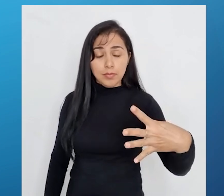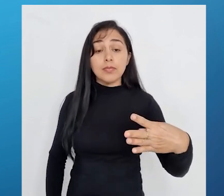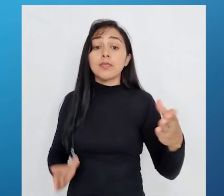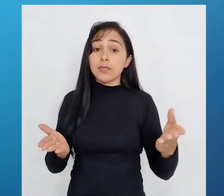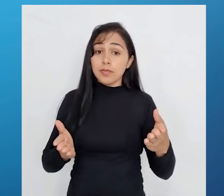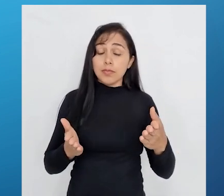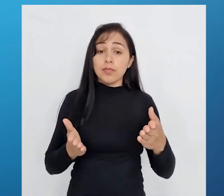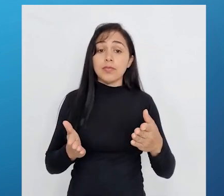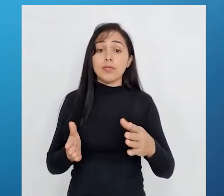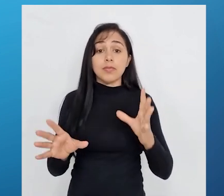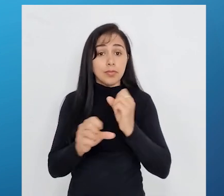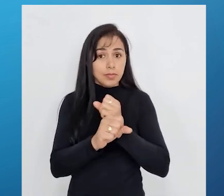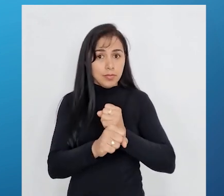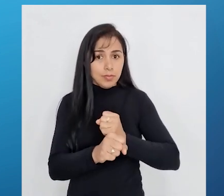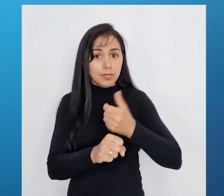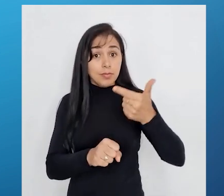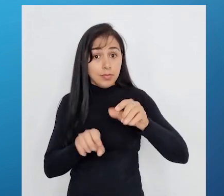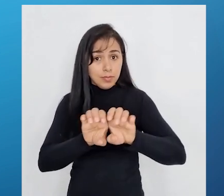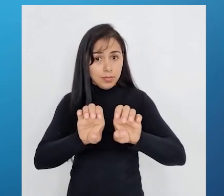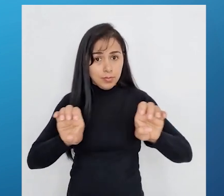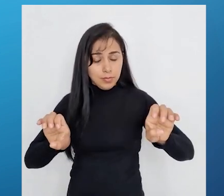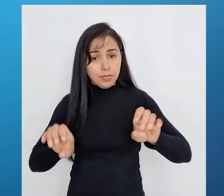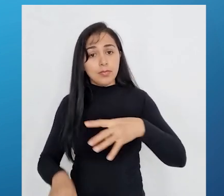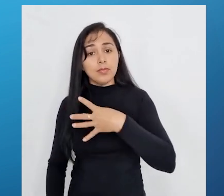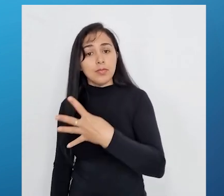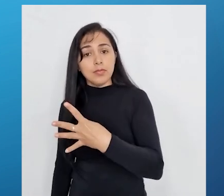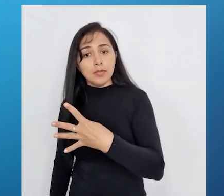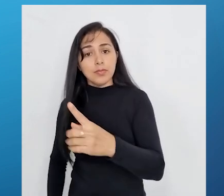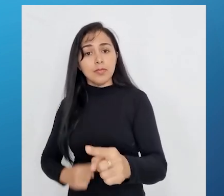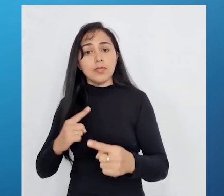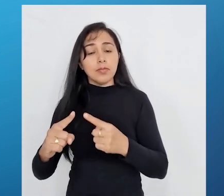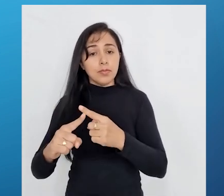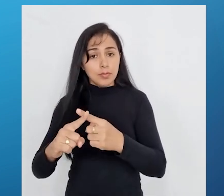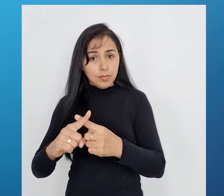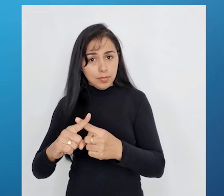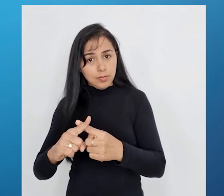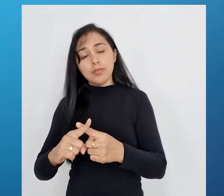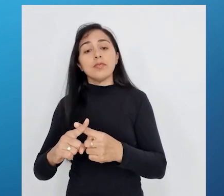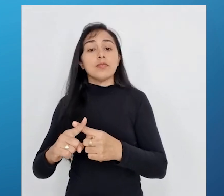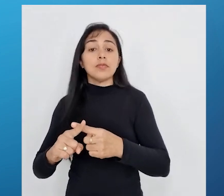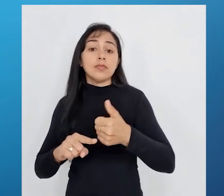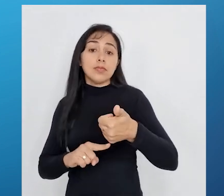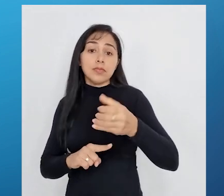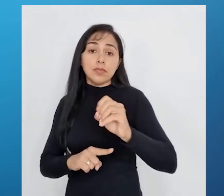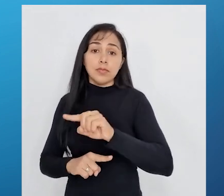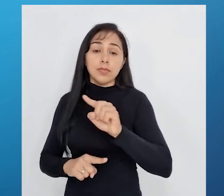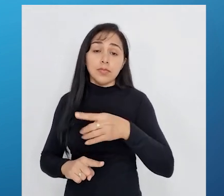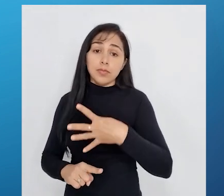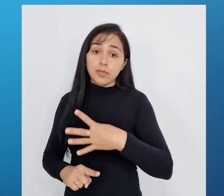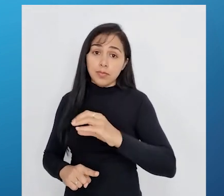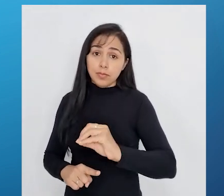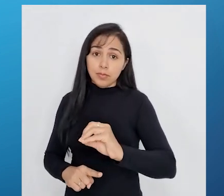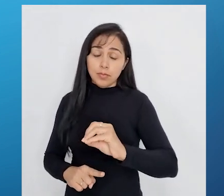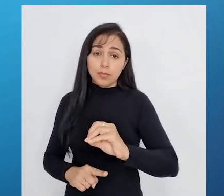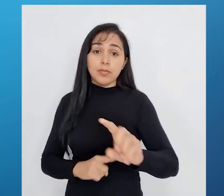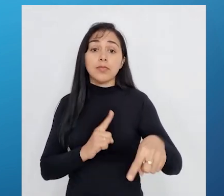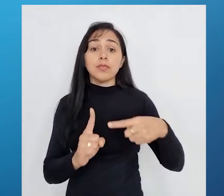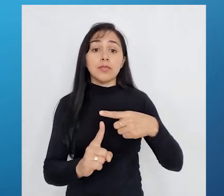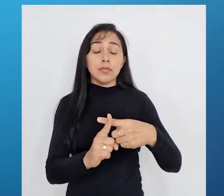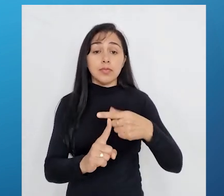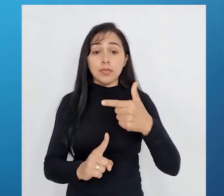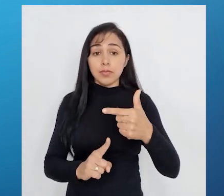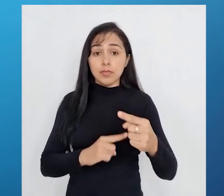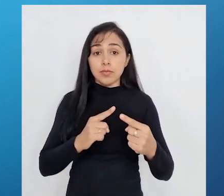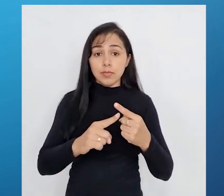também. 4 vezes x, 40, né? Já que x é 10. 40 mais 2 vezes y, 2 vezes 8,